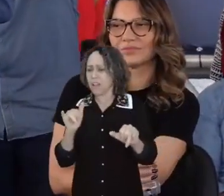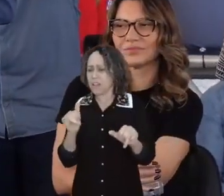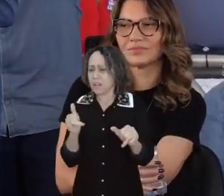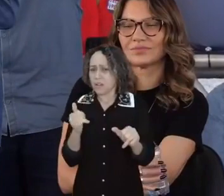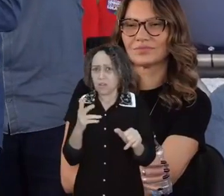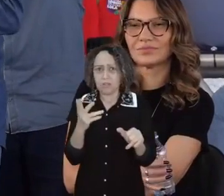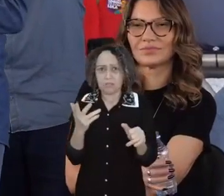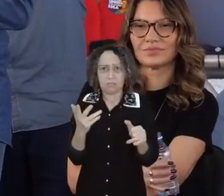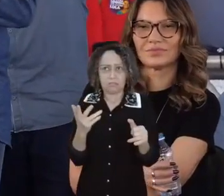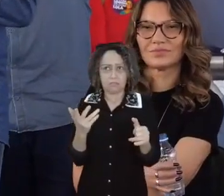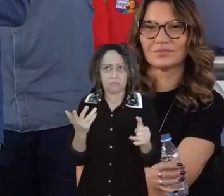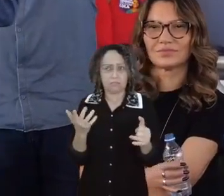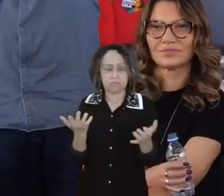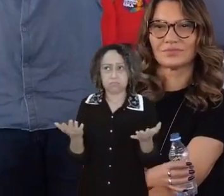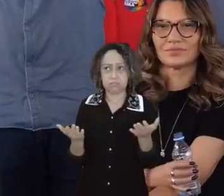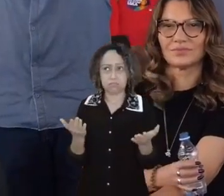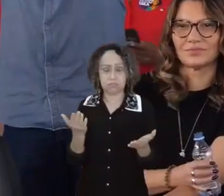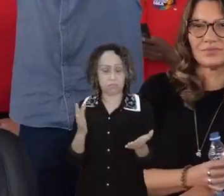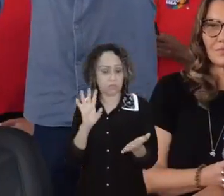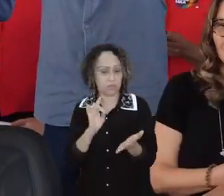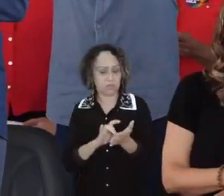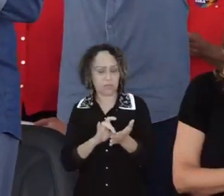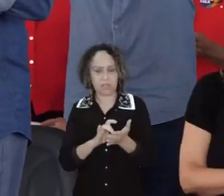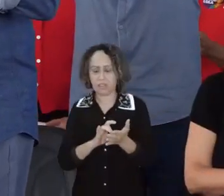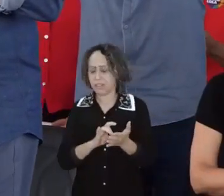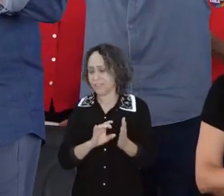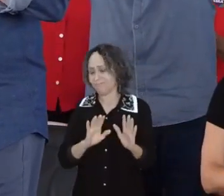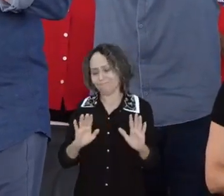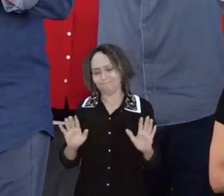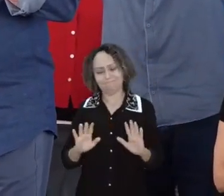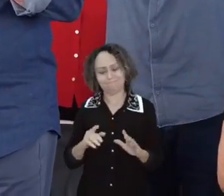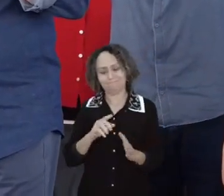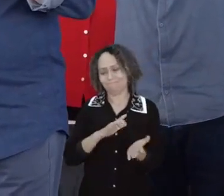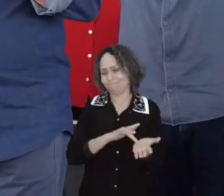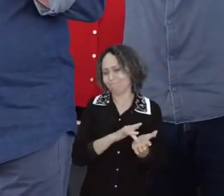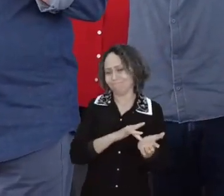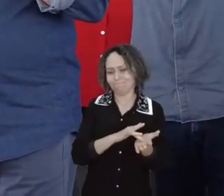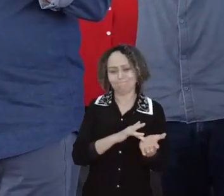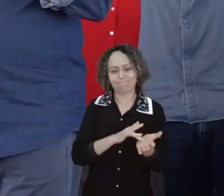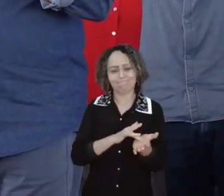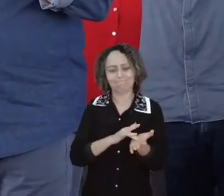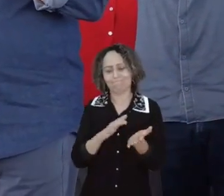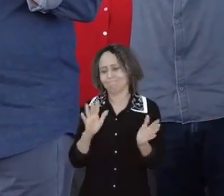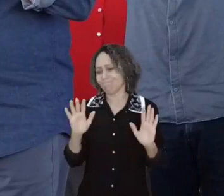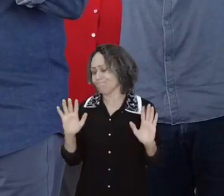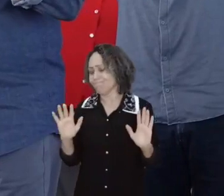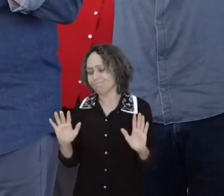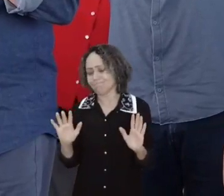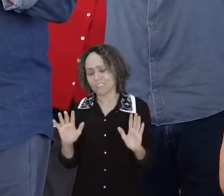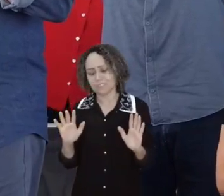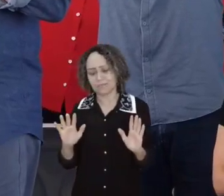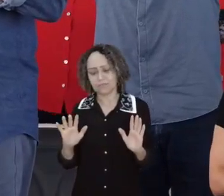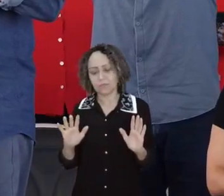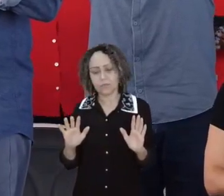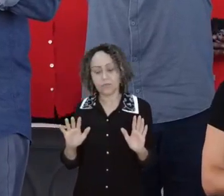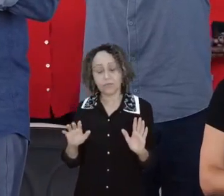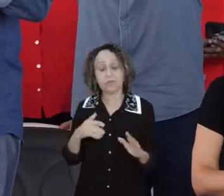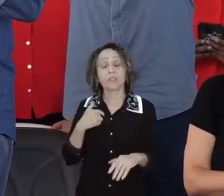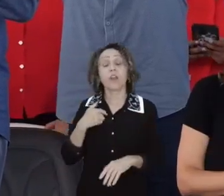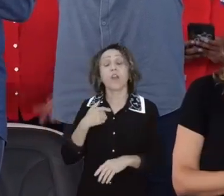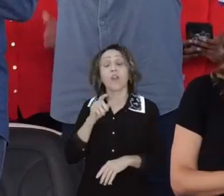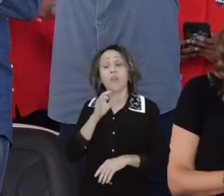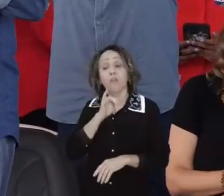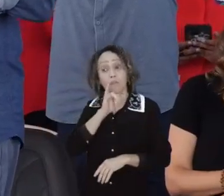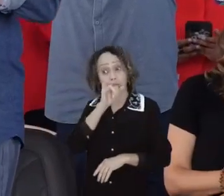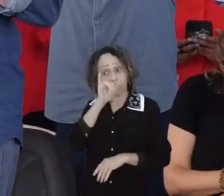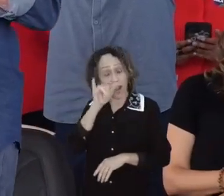mulher analfabeta que me deu dignidade, eu falei, eu vou derrotar essa corja que me acusou.